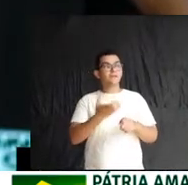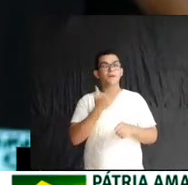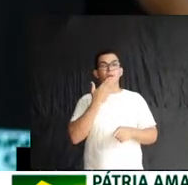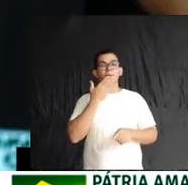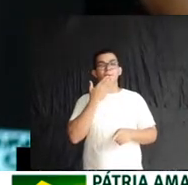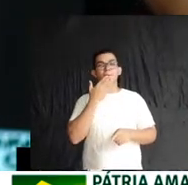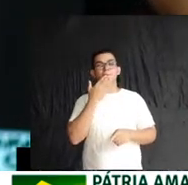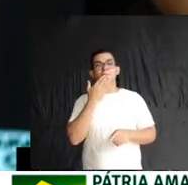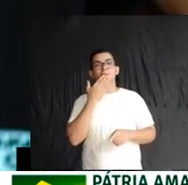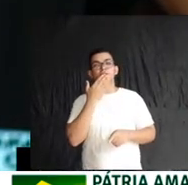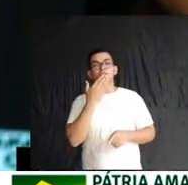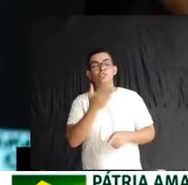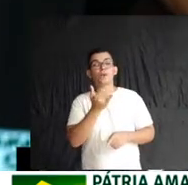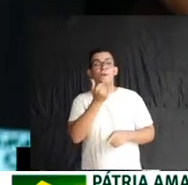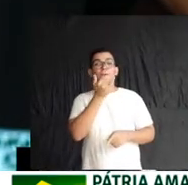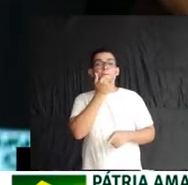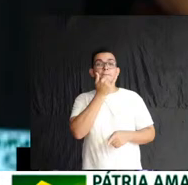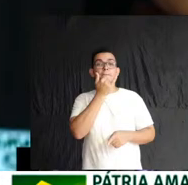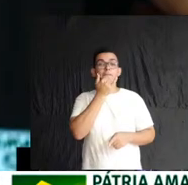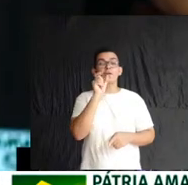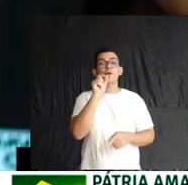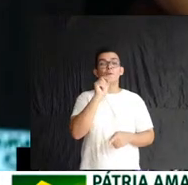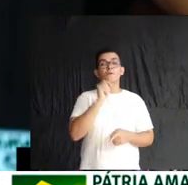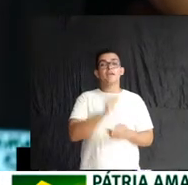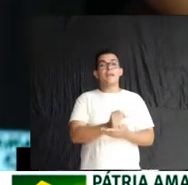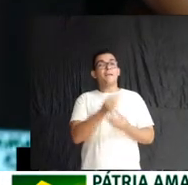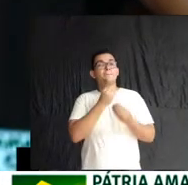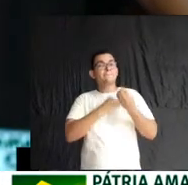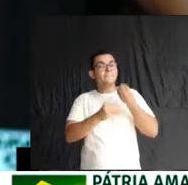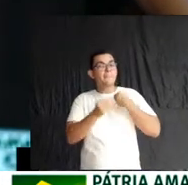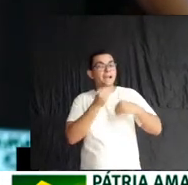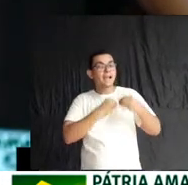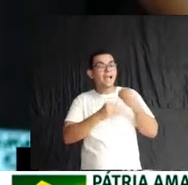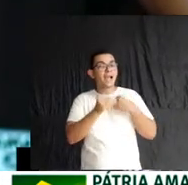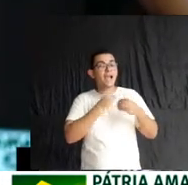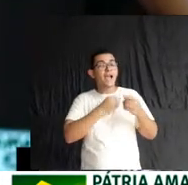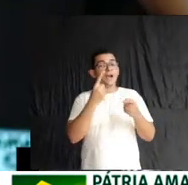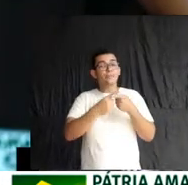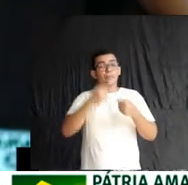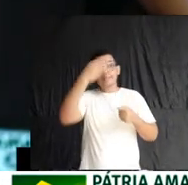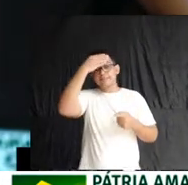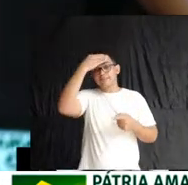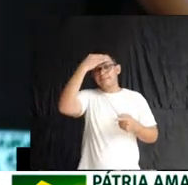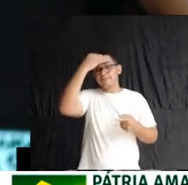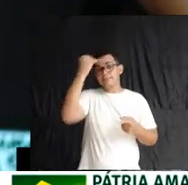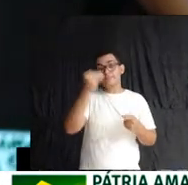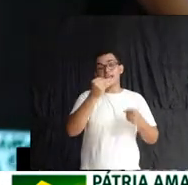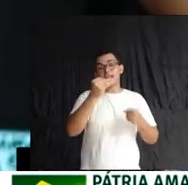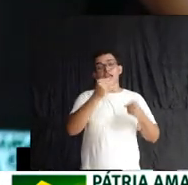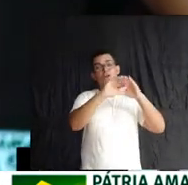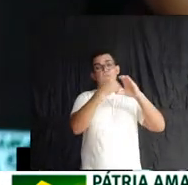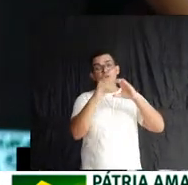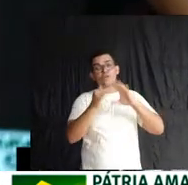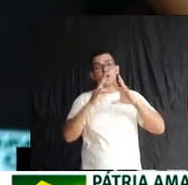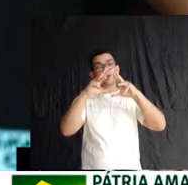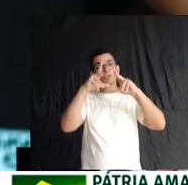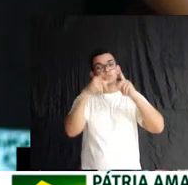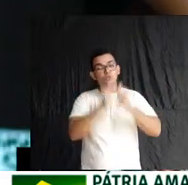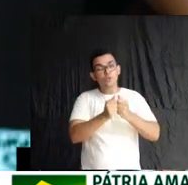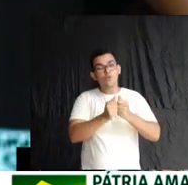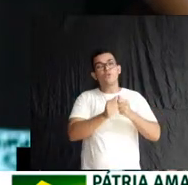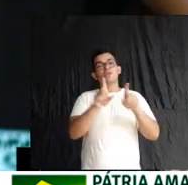desde agora. É, foi um pecado da gente não ter passado as canções anteriormente para o nosso tradutor de